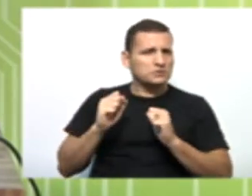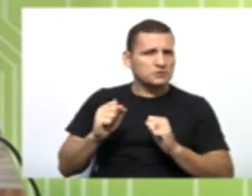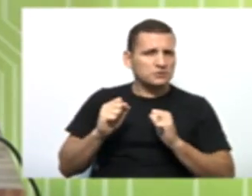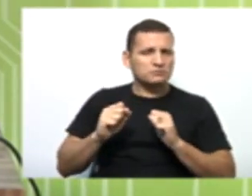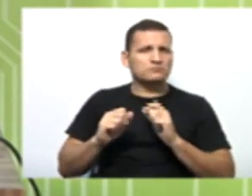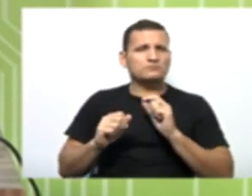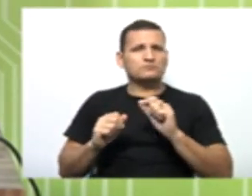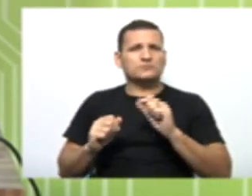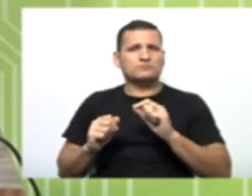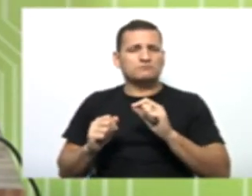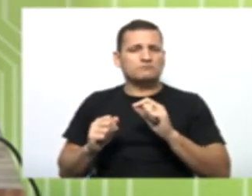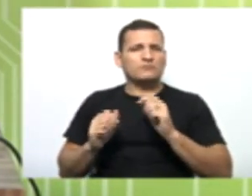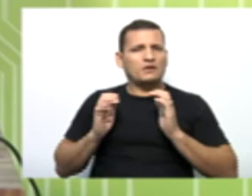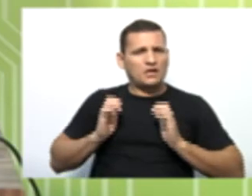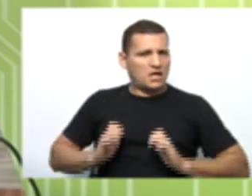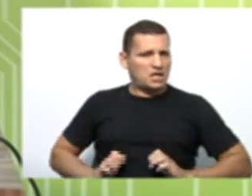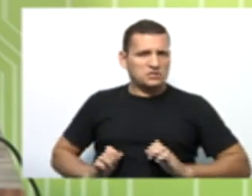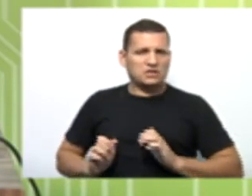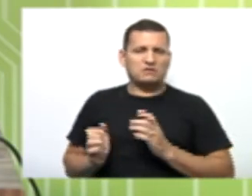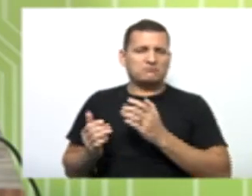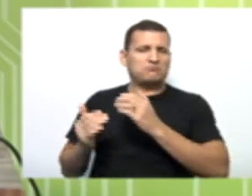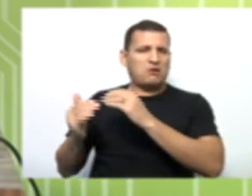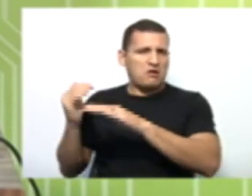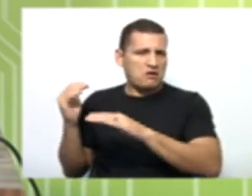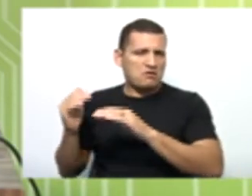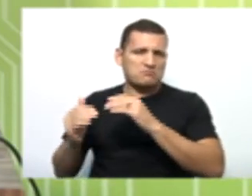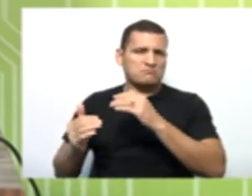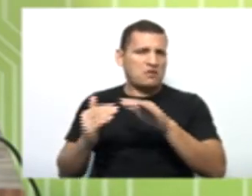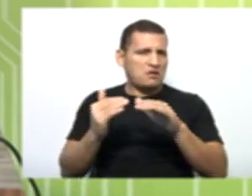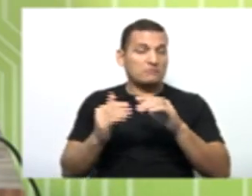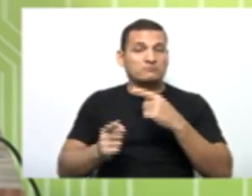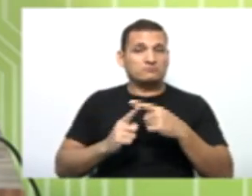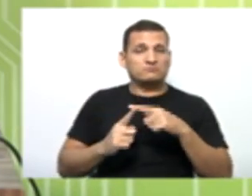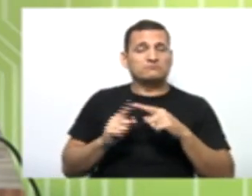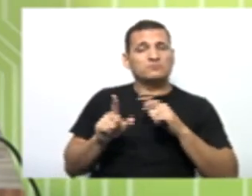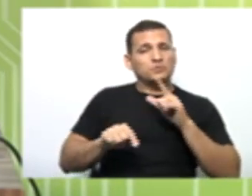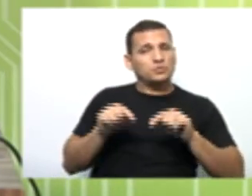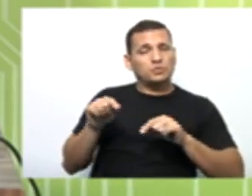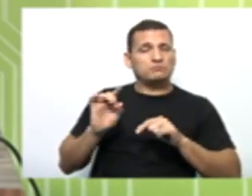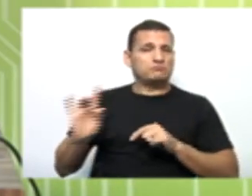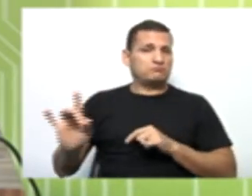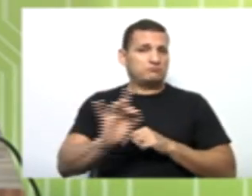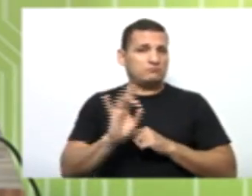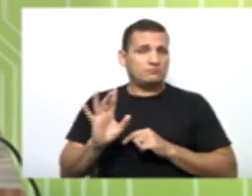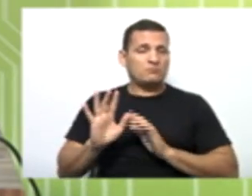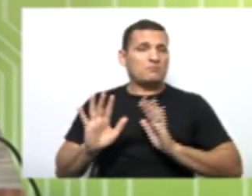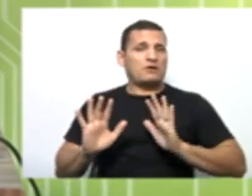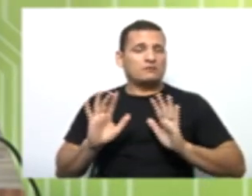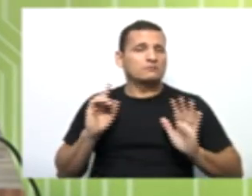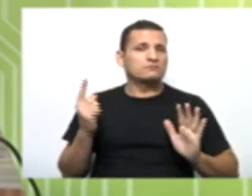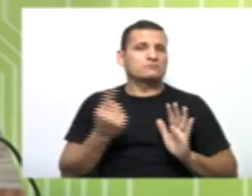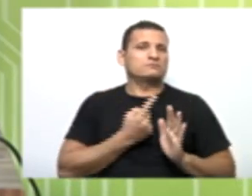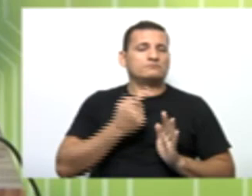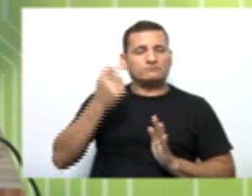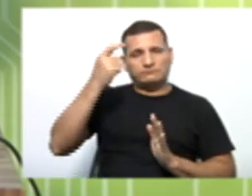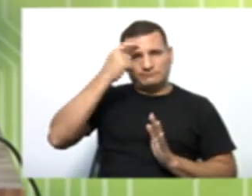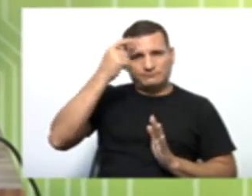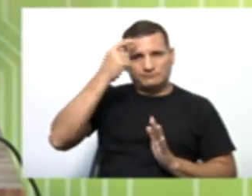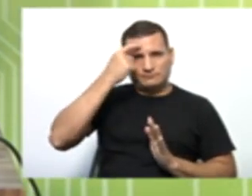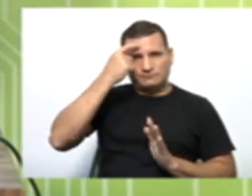transgredir princípios éticos e morais, porque a escolha ela é individual, né? Só que nós temos consciência de que quando